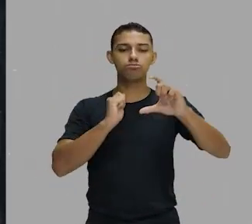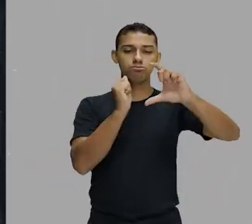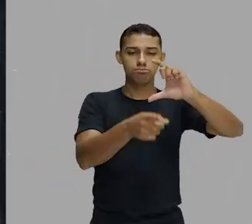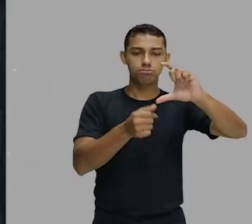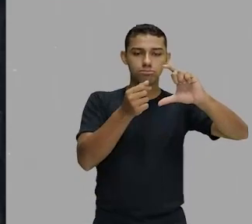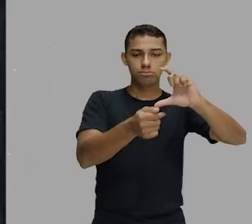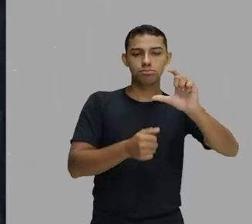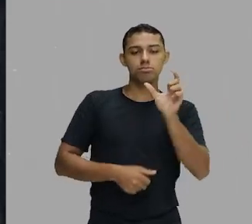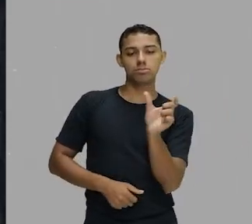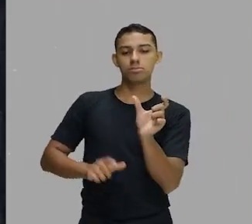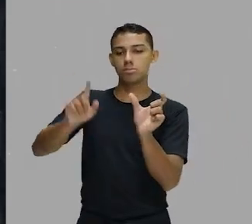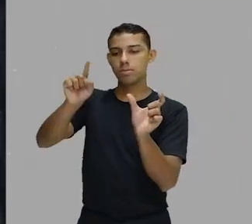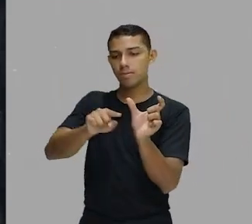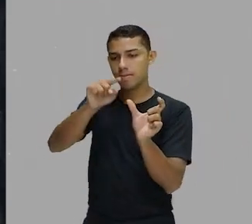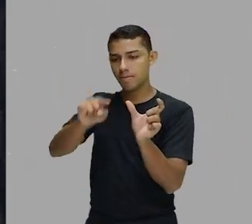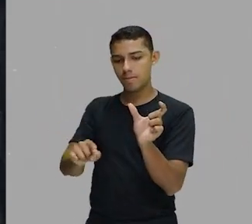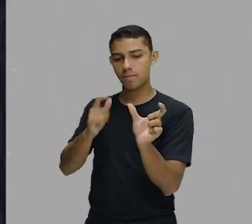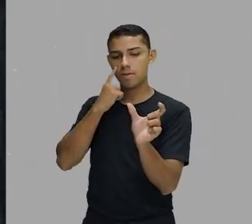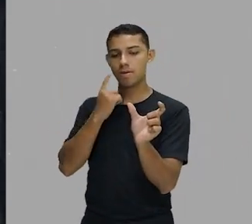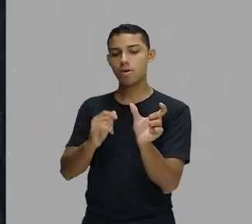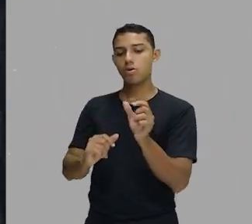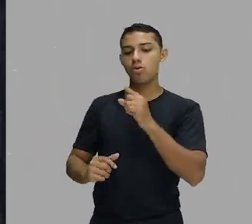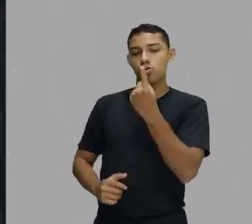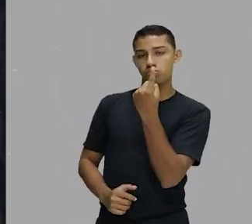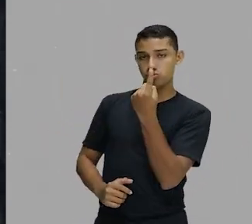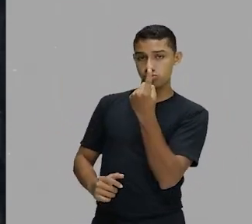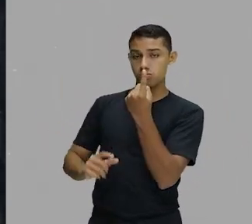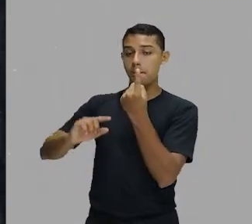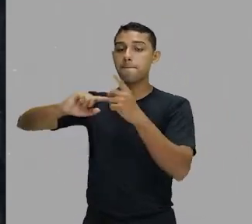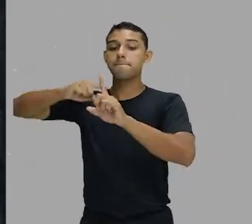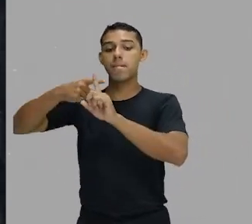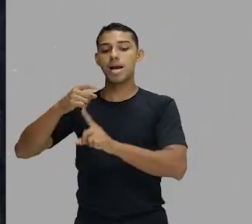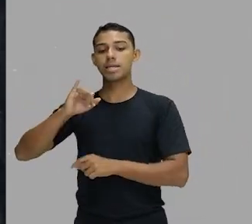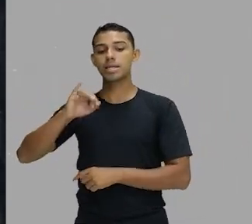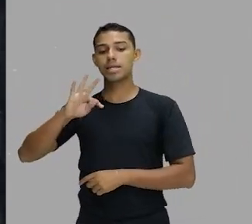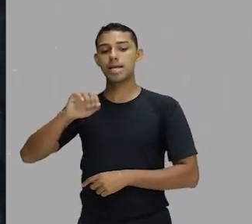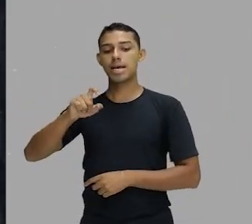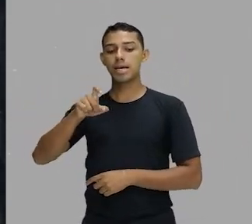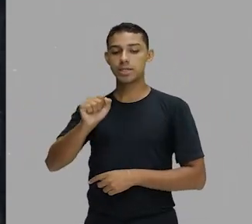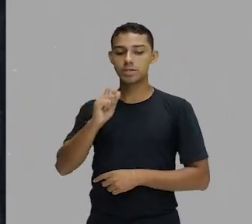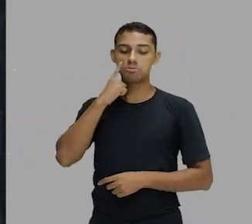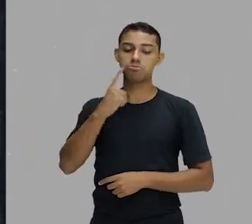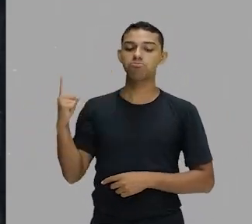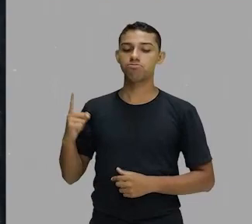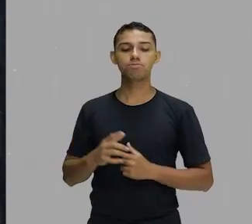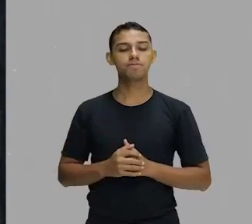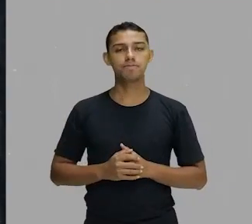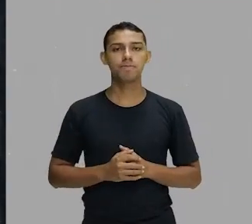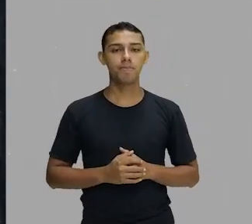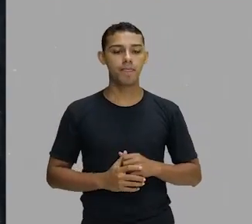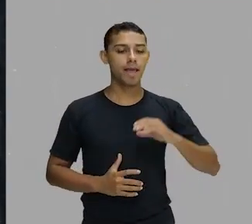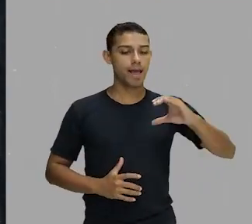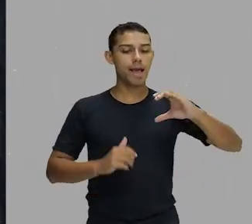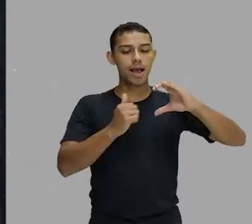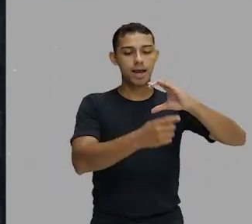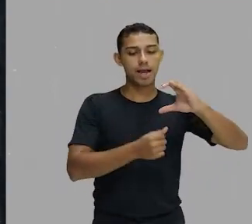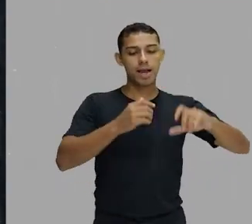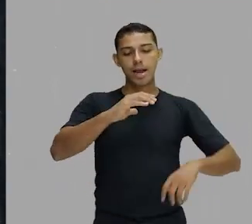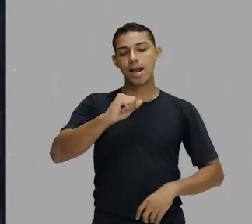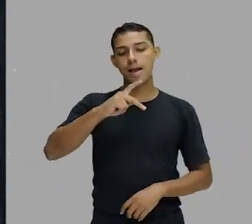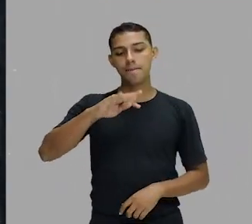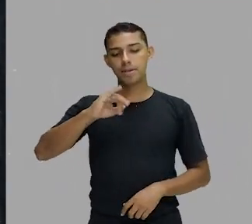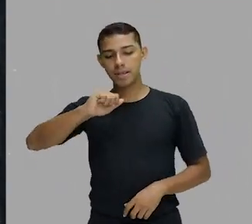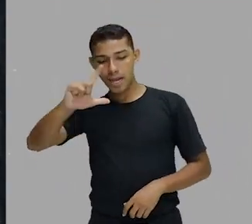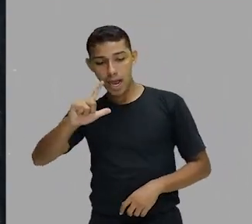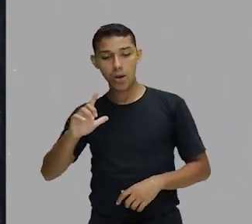taxa, certo? Quando eu coloco isso em evidência, como é que fica? Fica escrito da seguinte forma: capital que multiplica